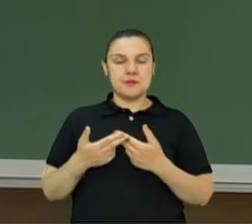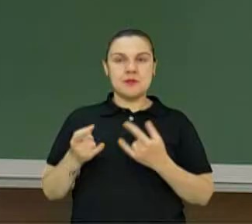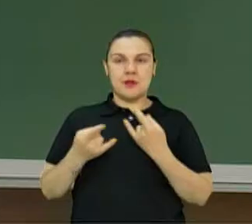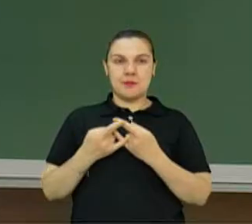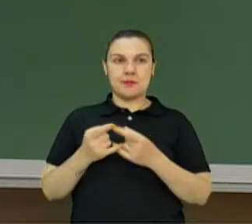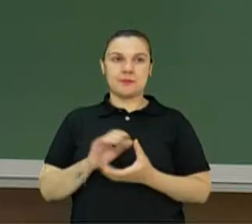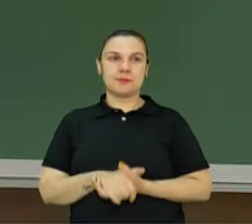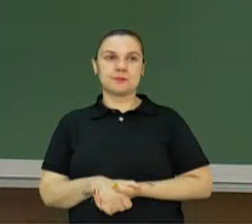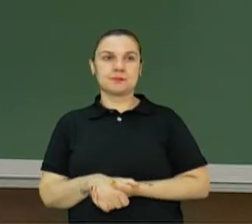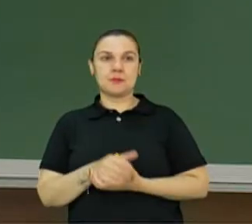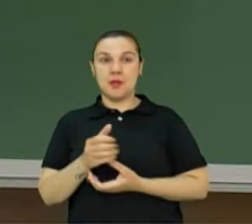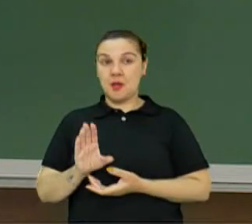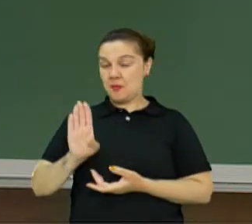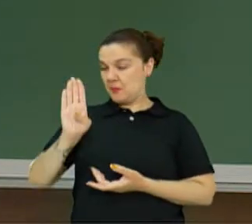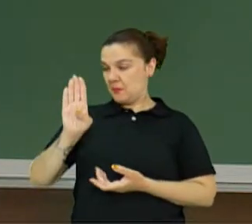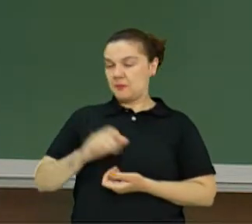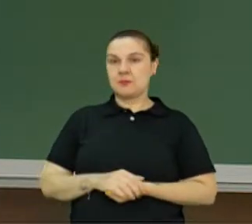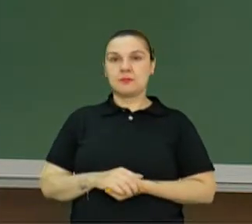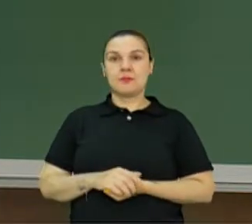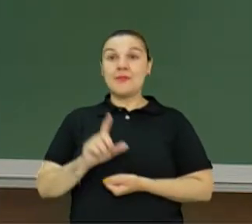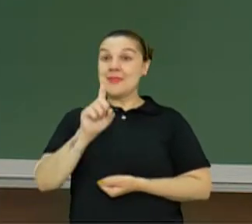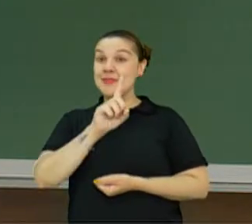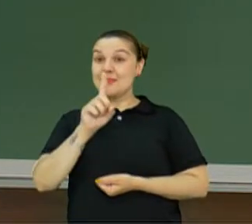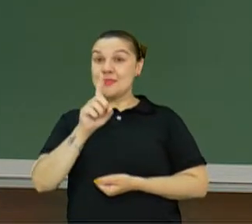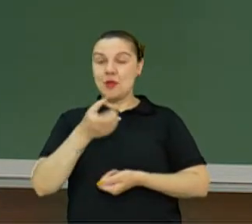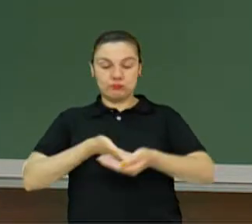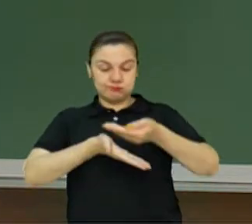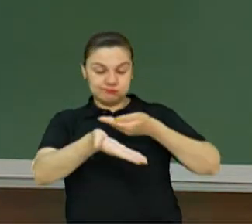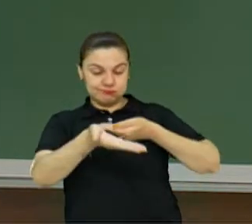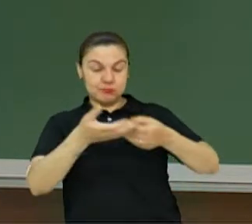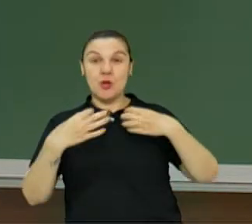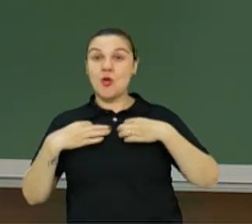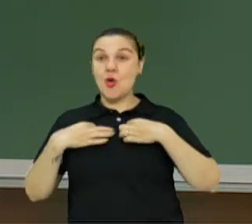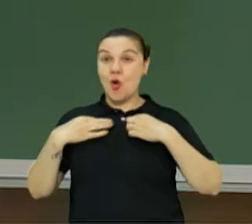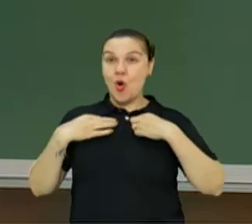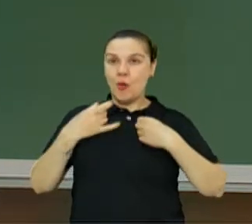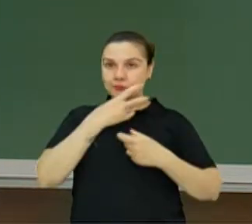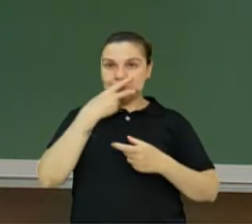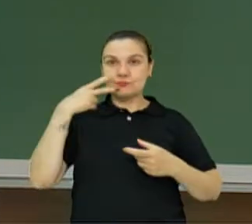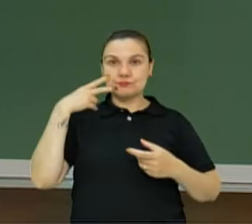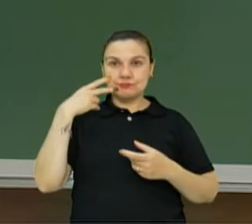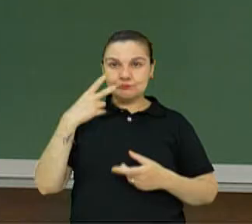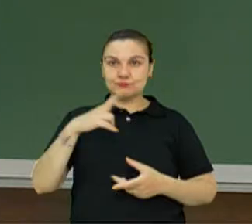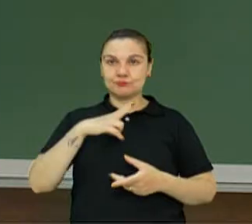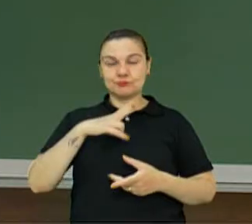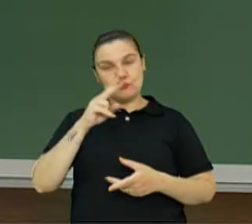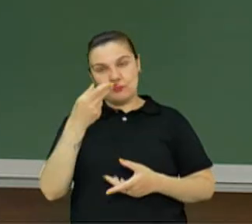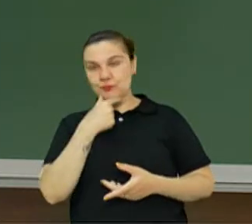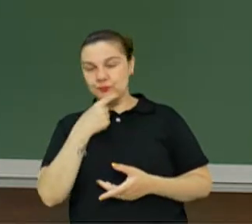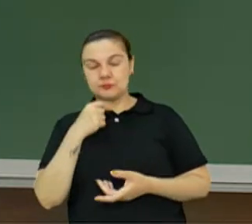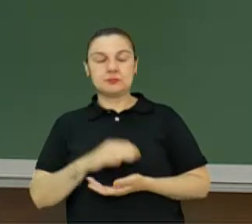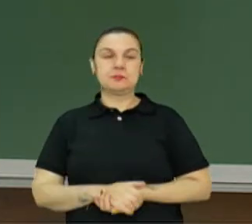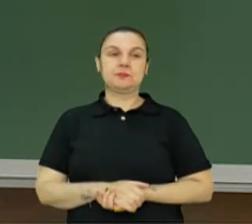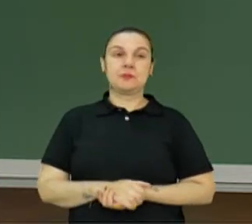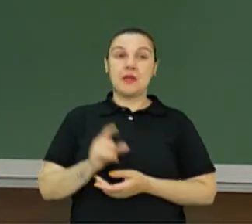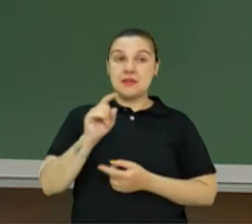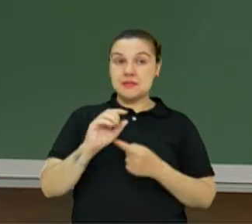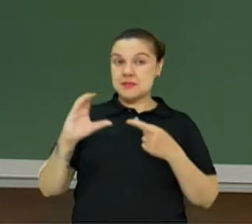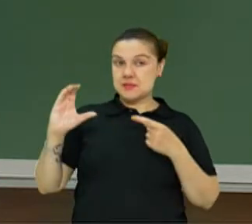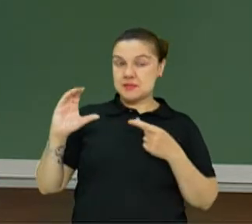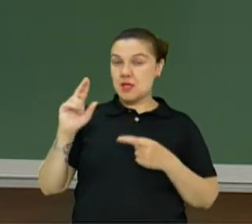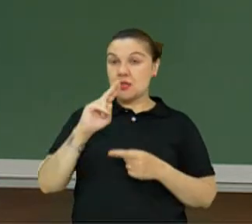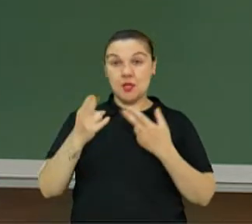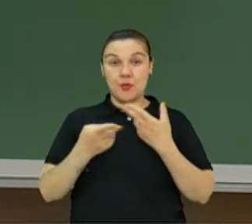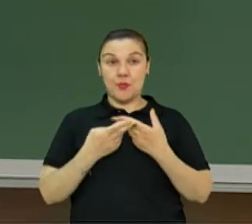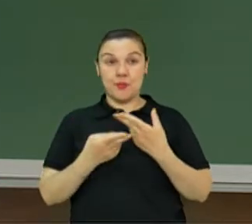camisinha. Na letra B, não compartilhar roupas íntimas. Na letra C, não